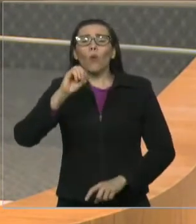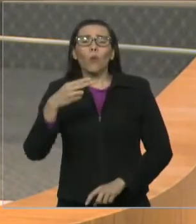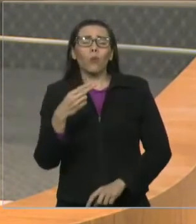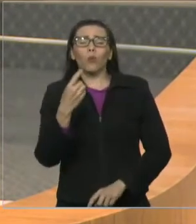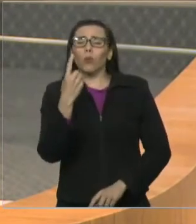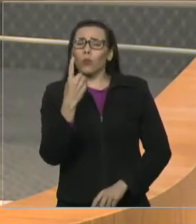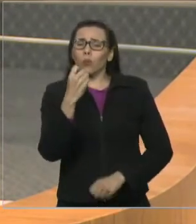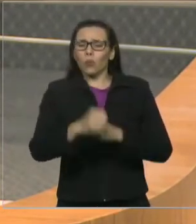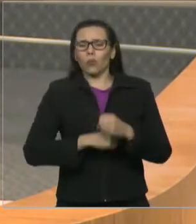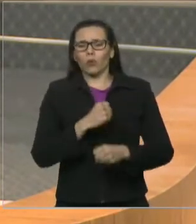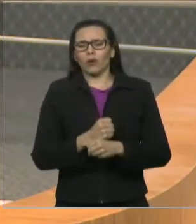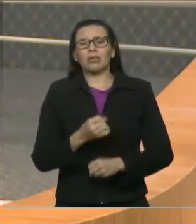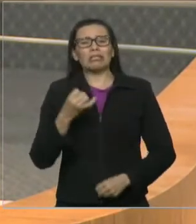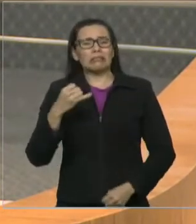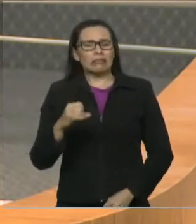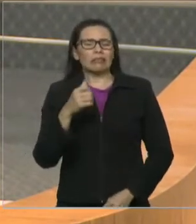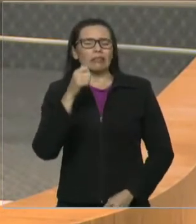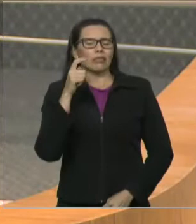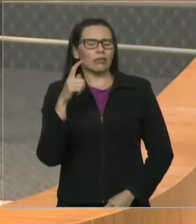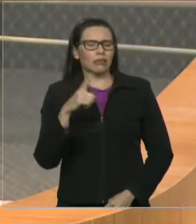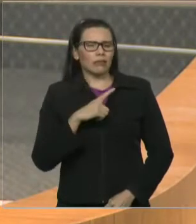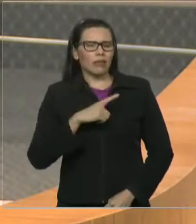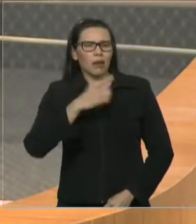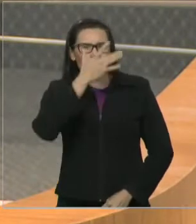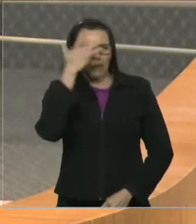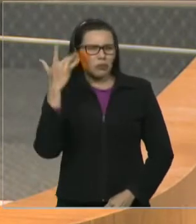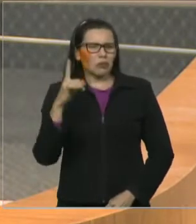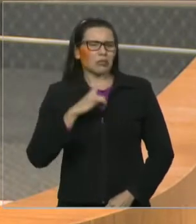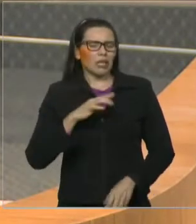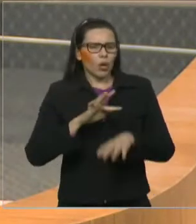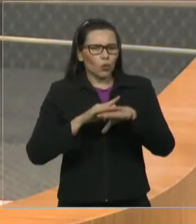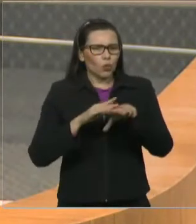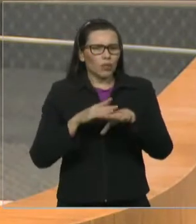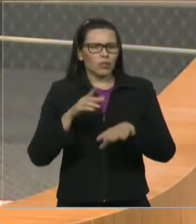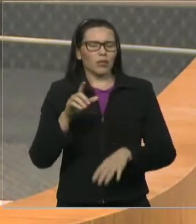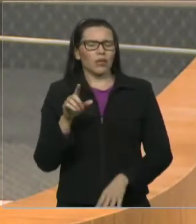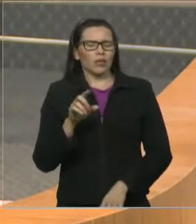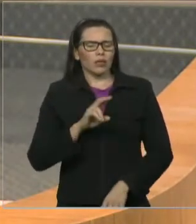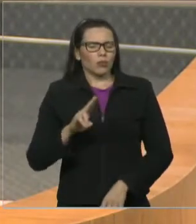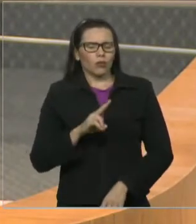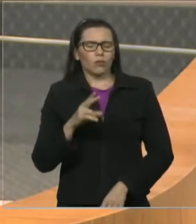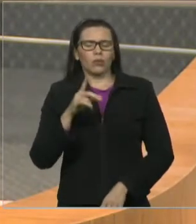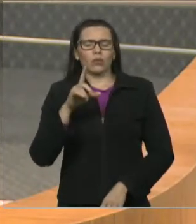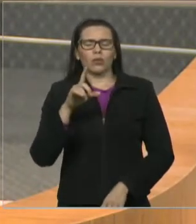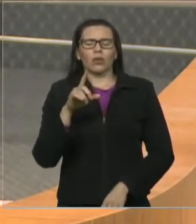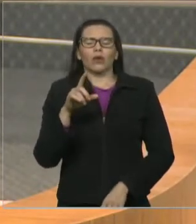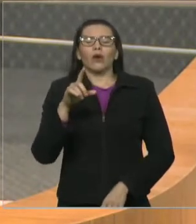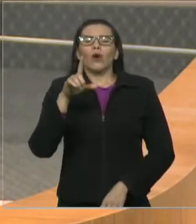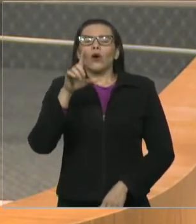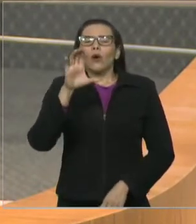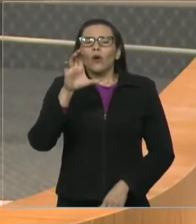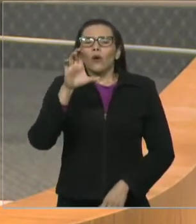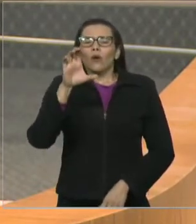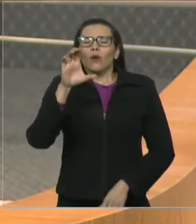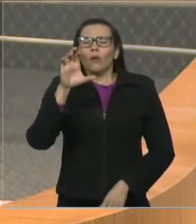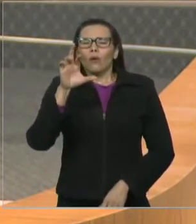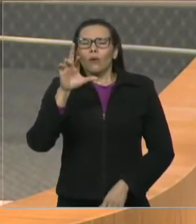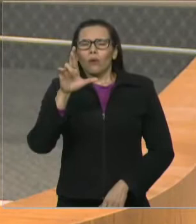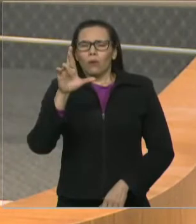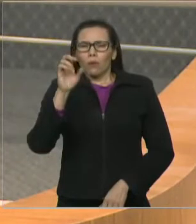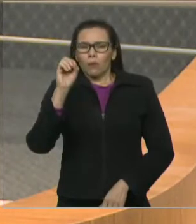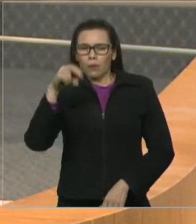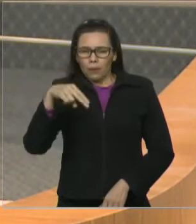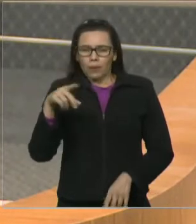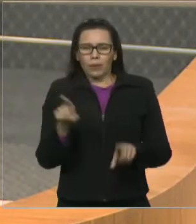exemplo, que têm doença inflamatória intestinal, doença de Crohn e retocolite, que são duas doenças extremamente incapacitantes